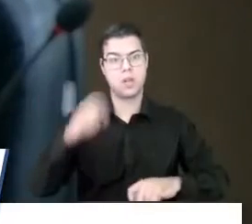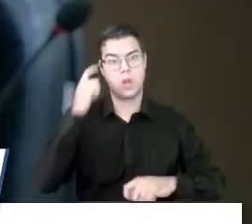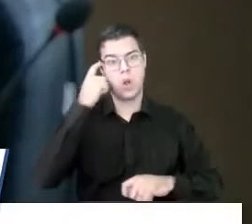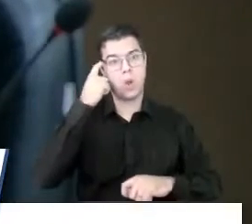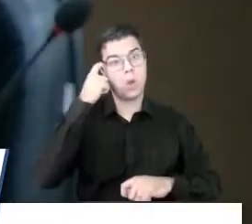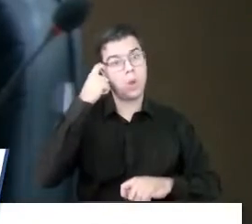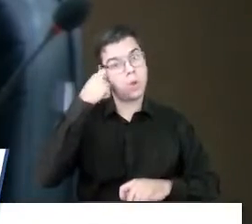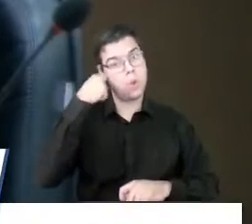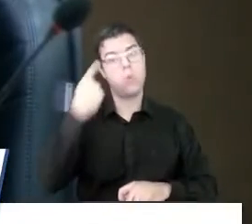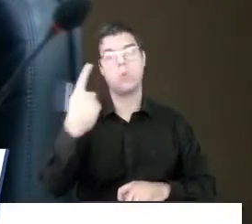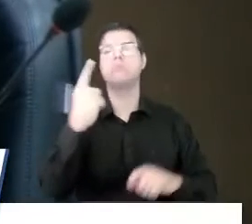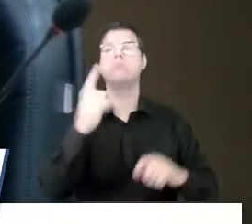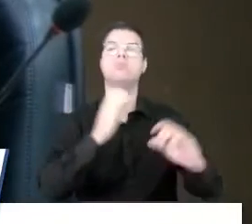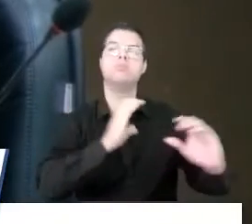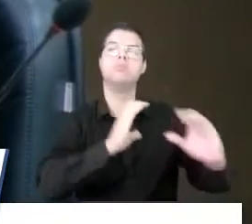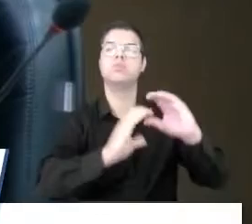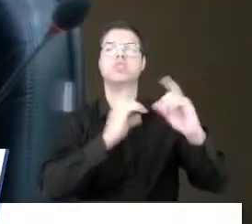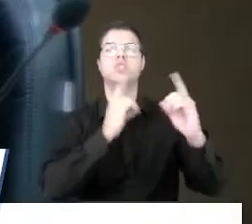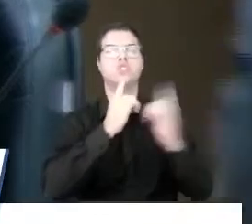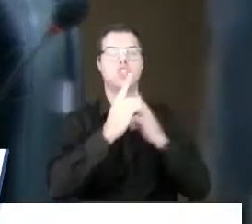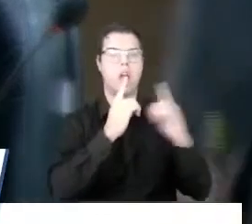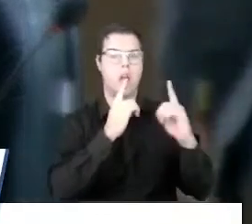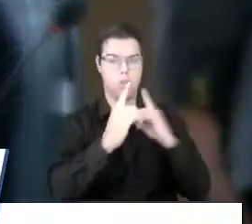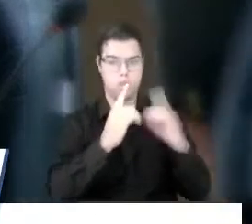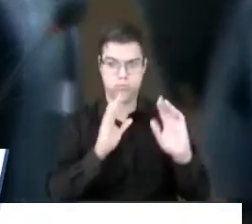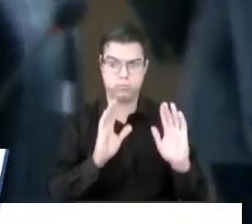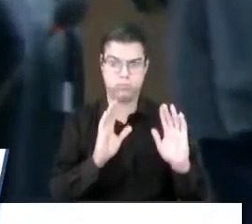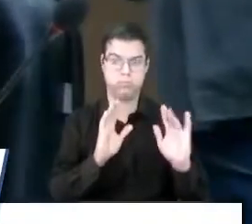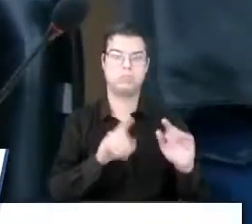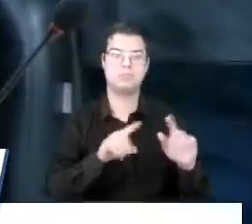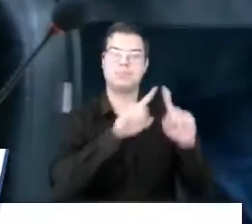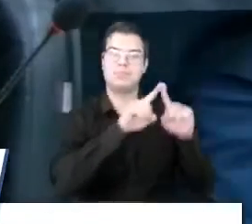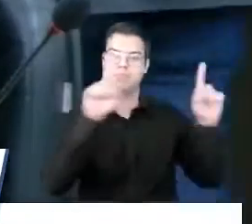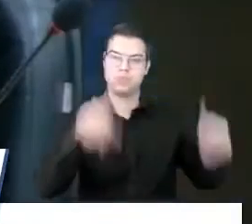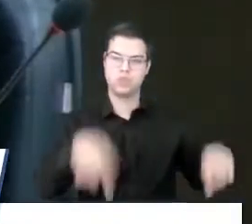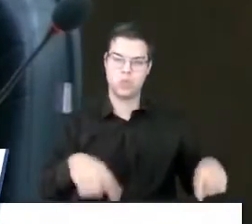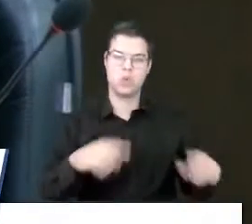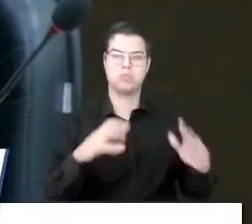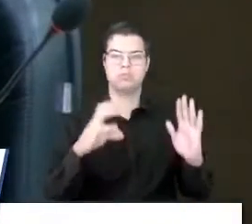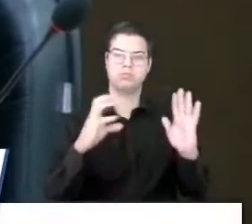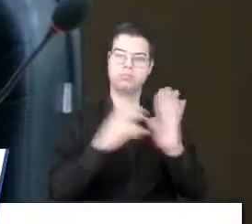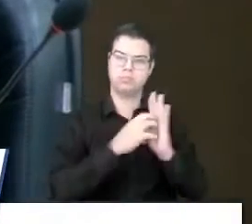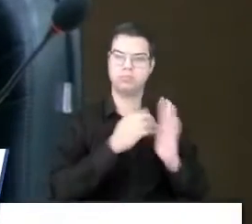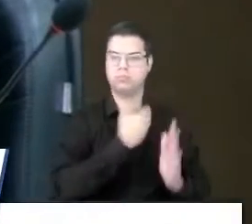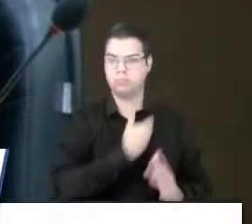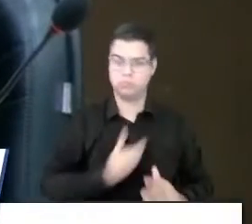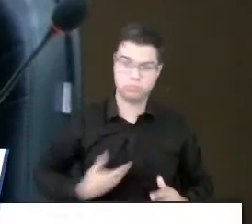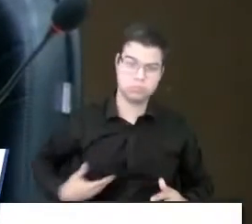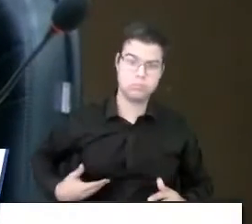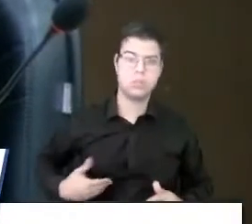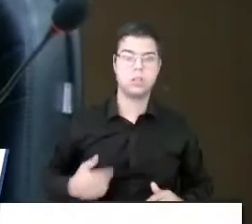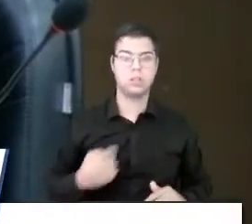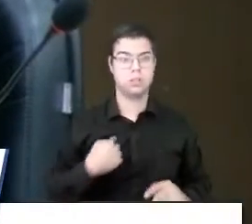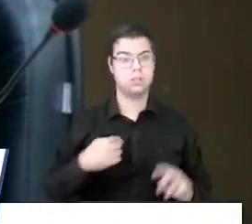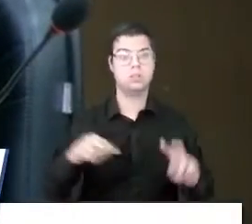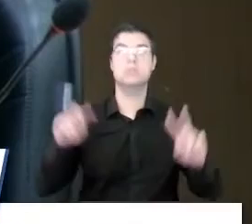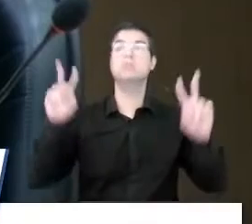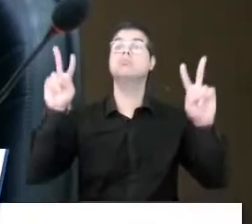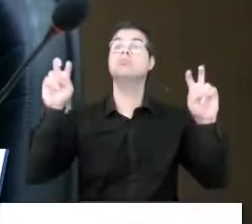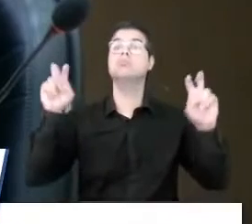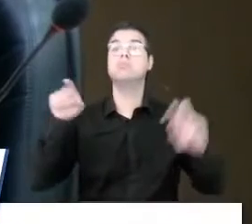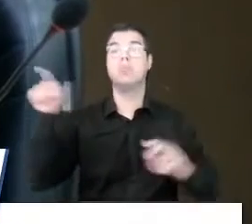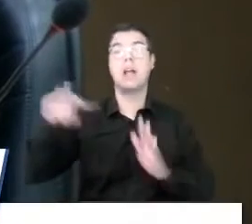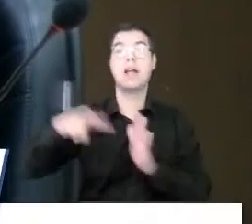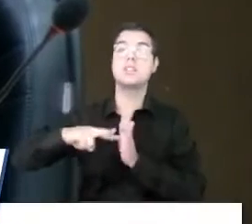de diálogo entre os servidores públicos municipais. Espero que tenha a participação do sindicato, por que não? O